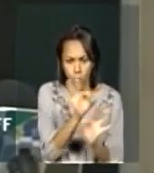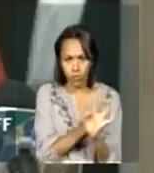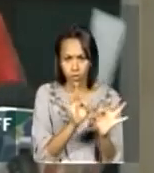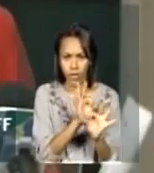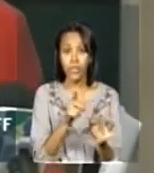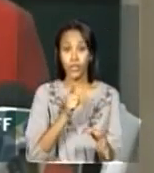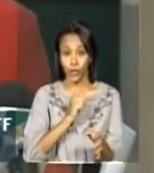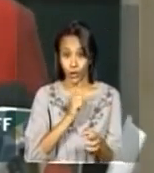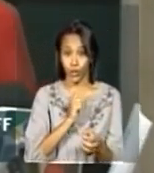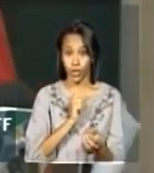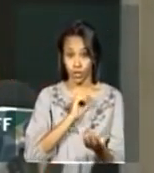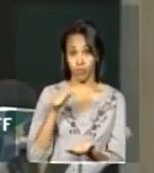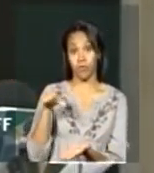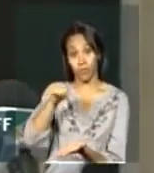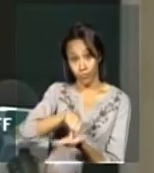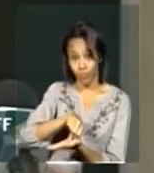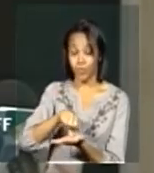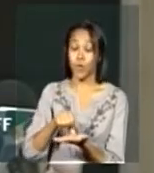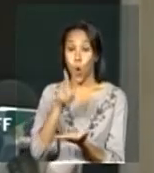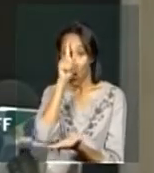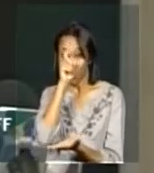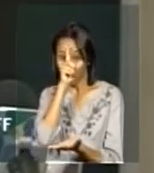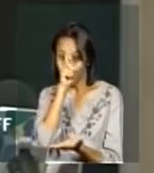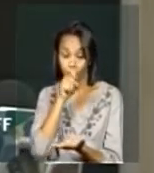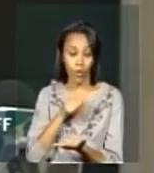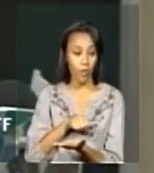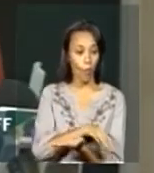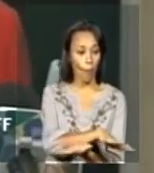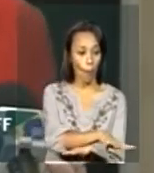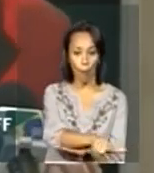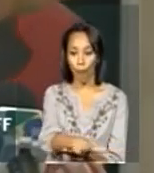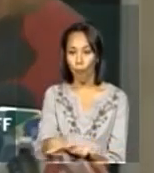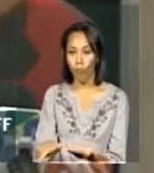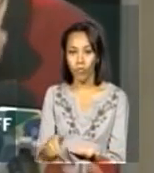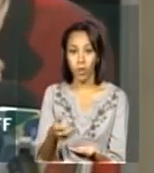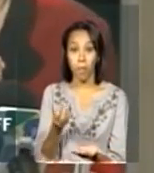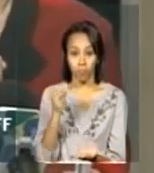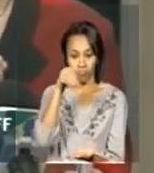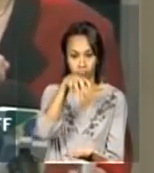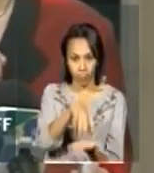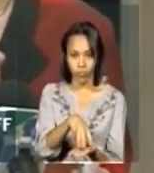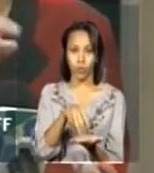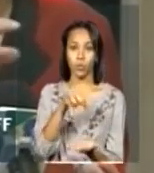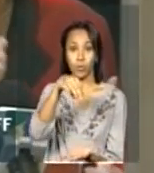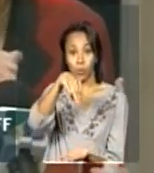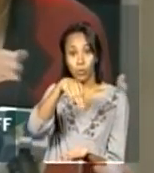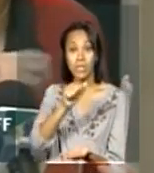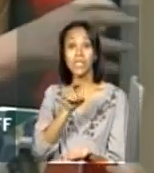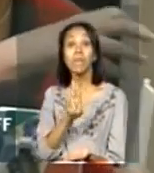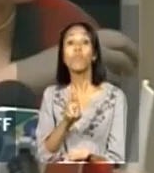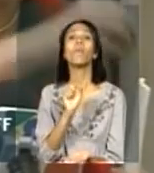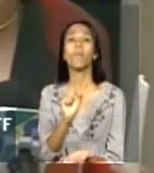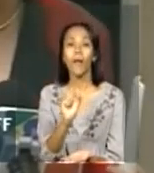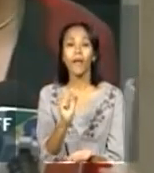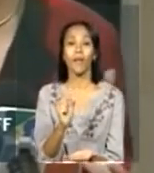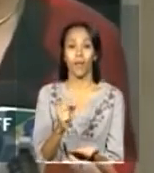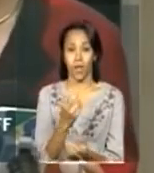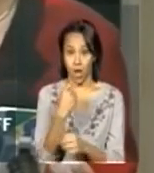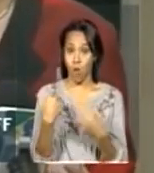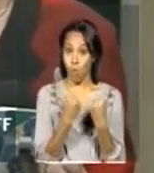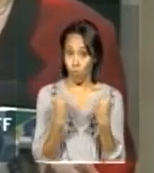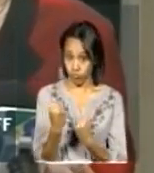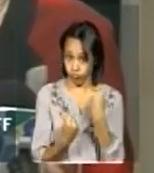Tinha os postos de saúde e o hospital e no meio nada. Então se colocou o SAMU. O SAMU é para quê? Para levar as